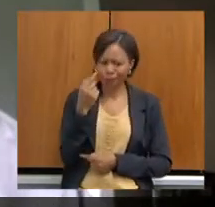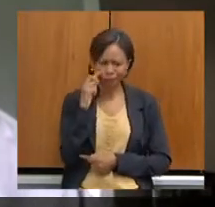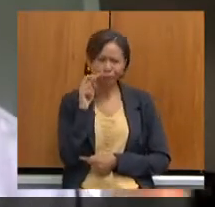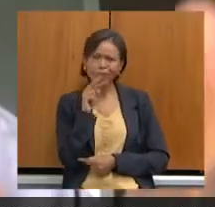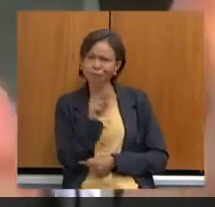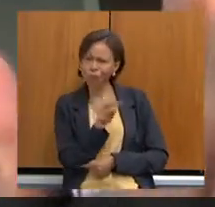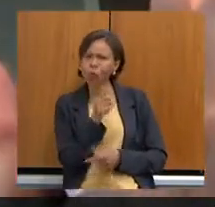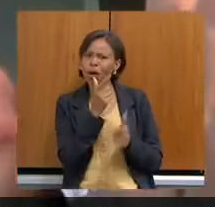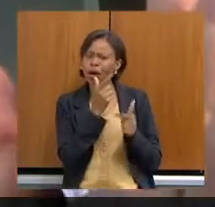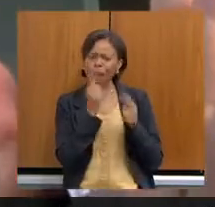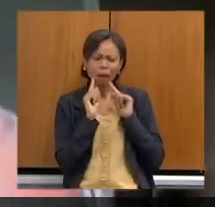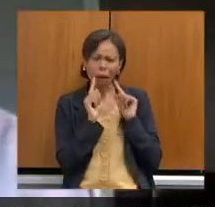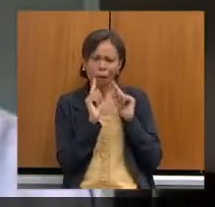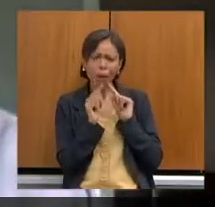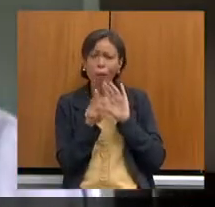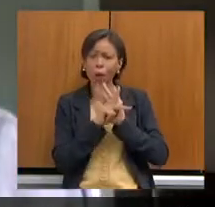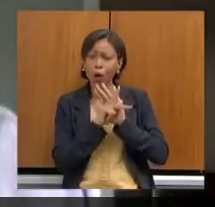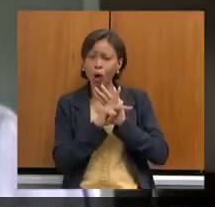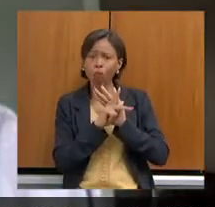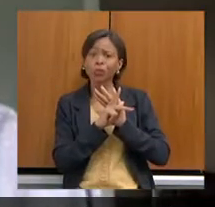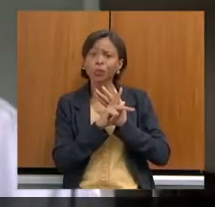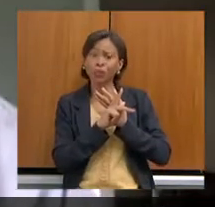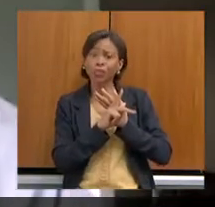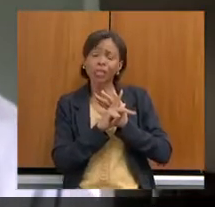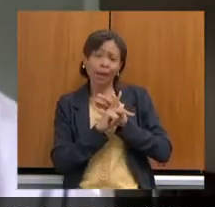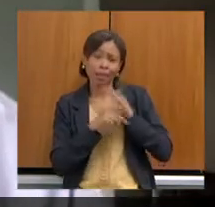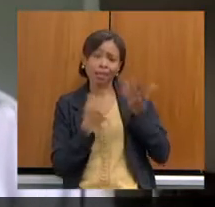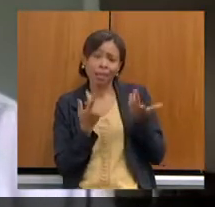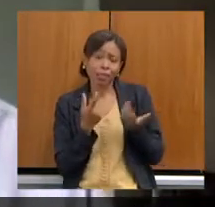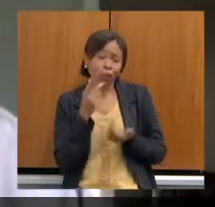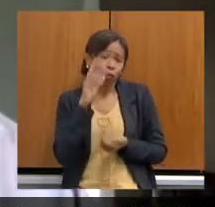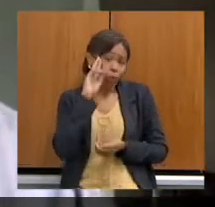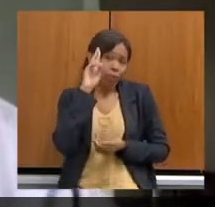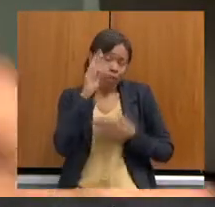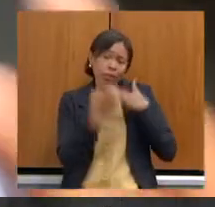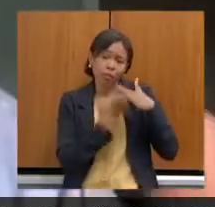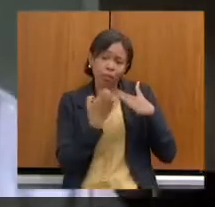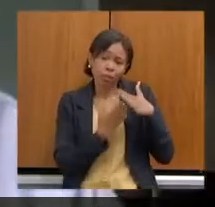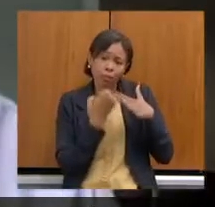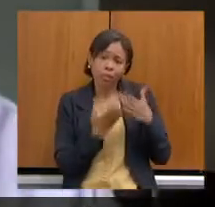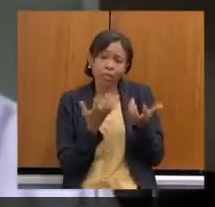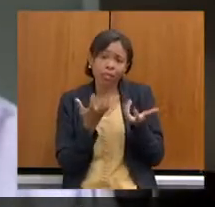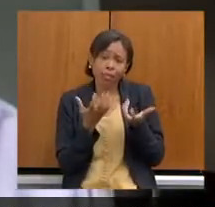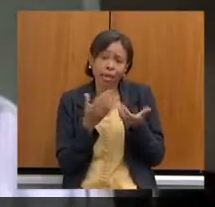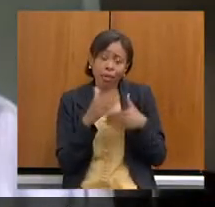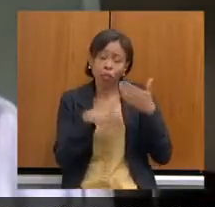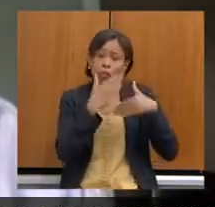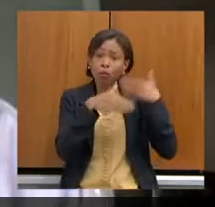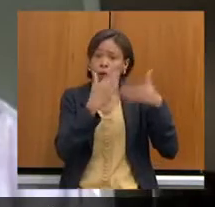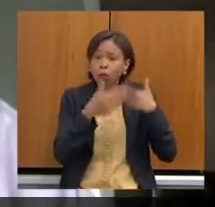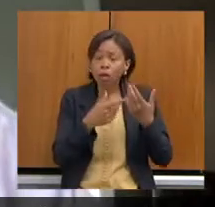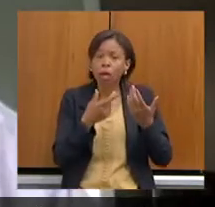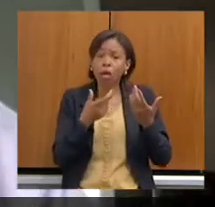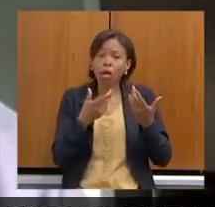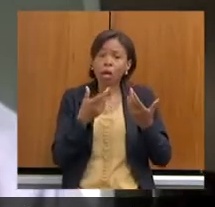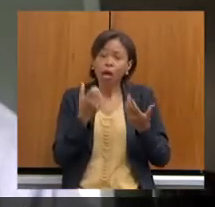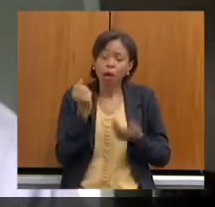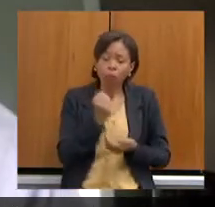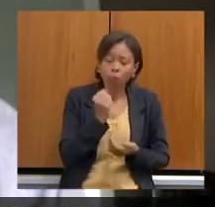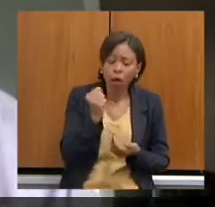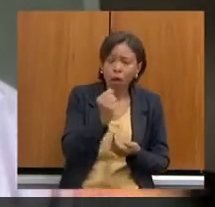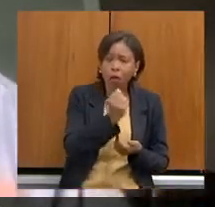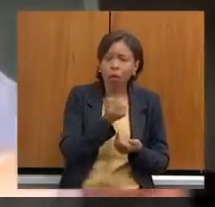proprietários daquele frigorífico Frisa que quer ampliar o abate quer ampliar a produção e Mas eles